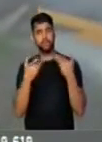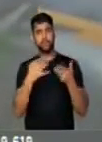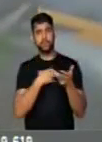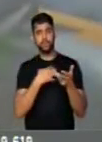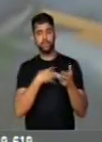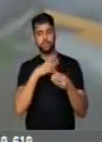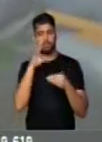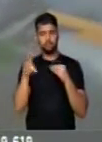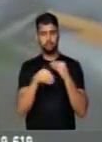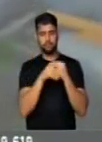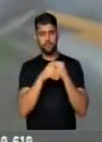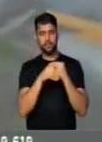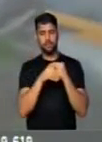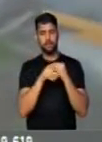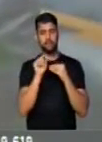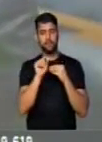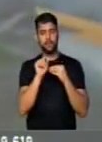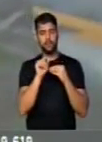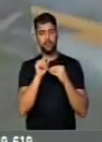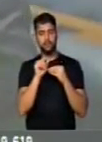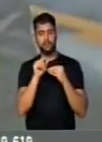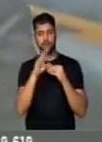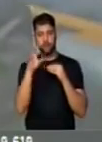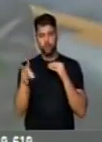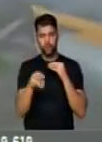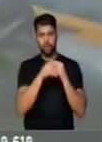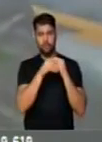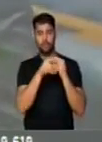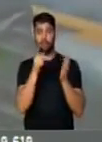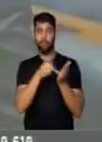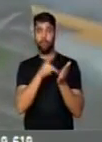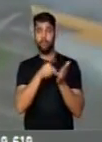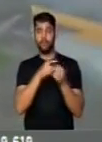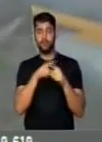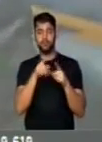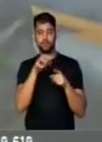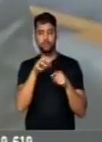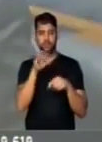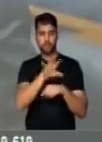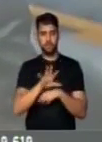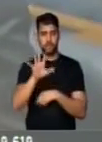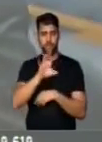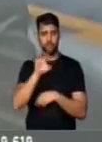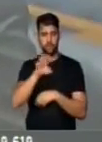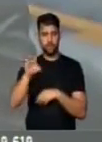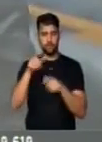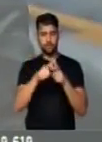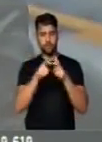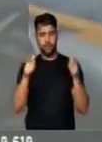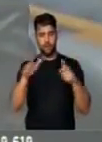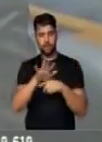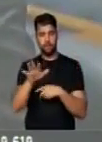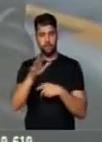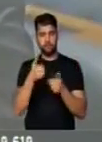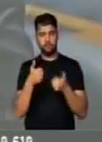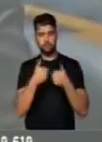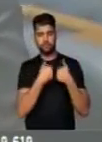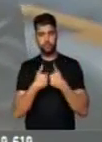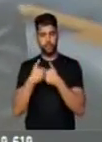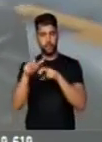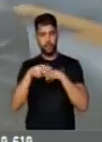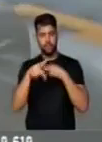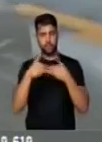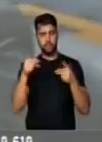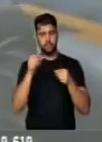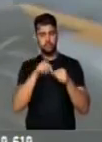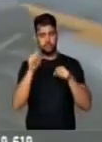da nossa emenda, era para complementar, e obviamente que o centro-oeste, como um dos maiores fronteiras agrícolas